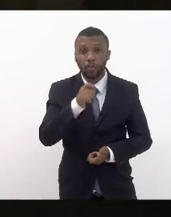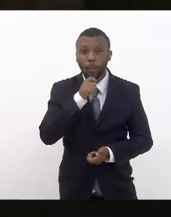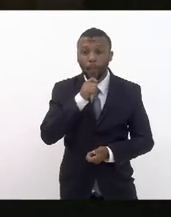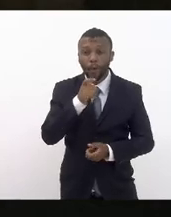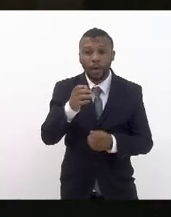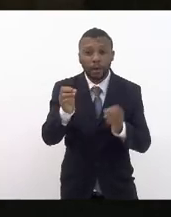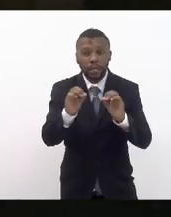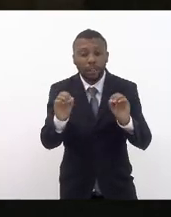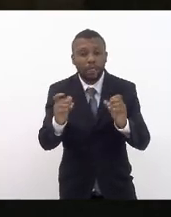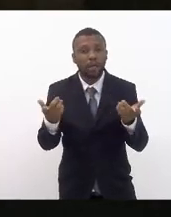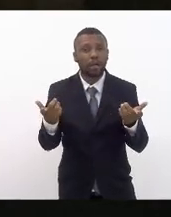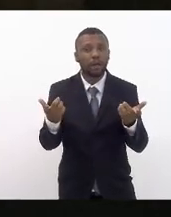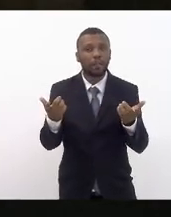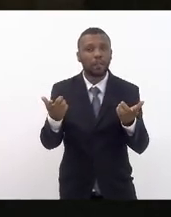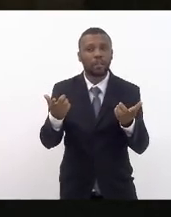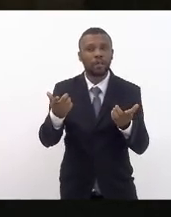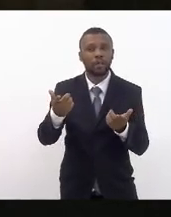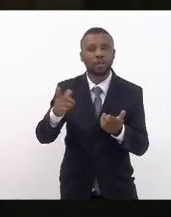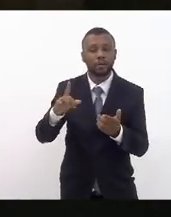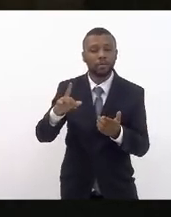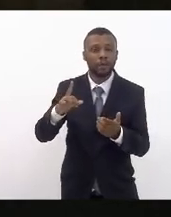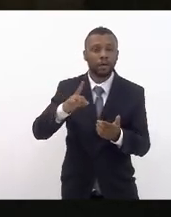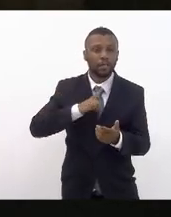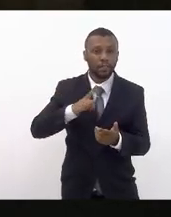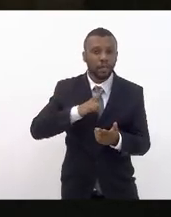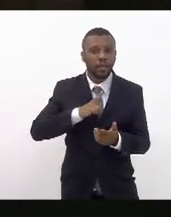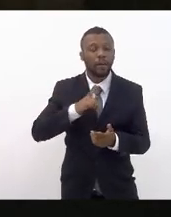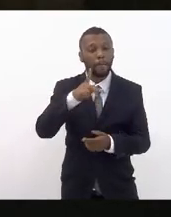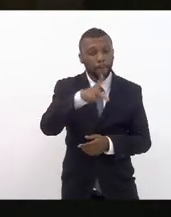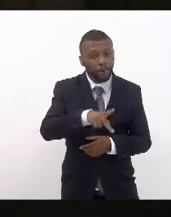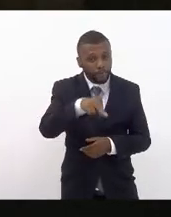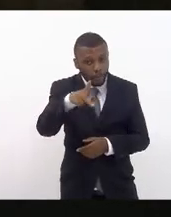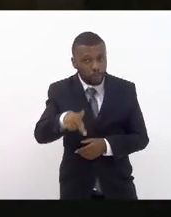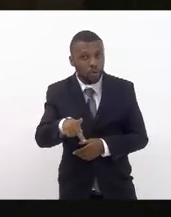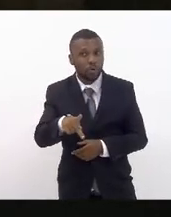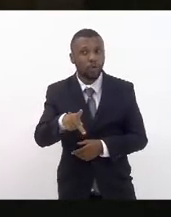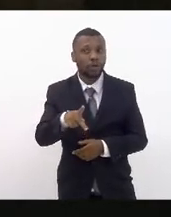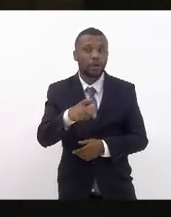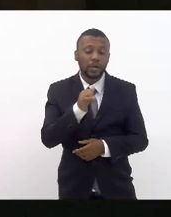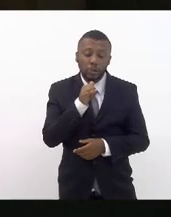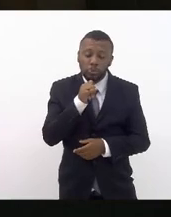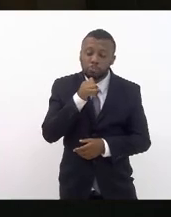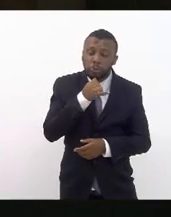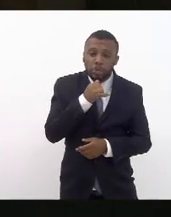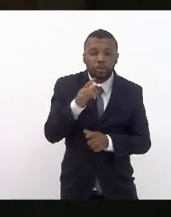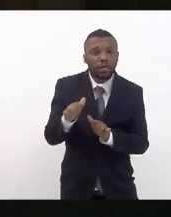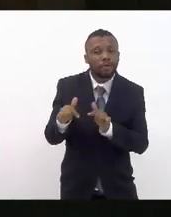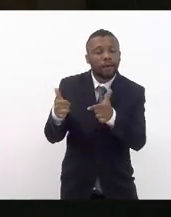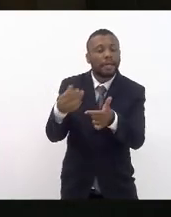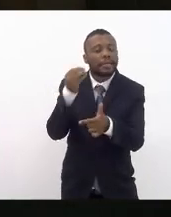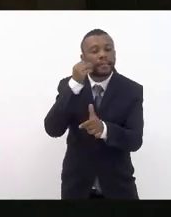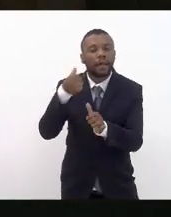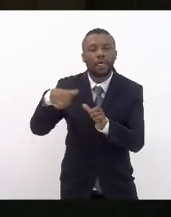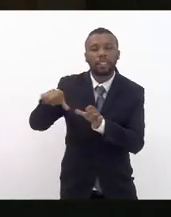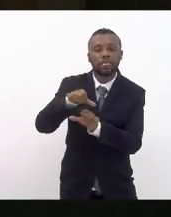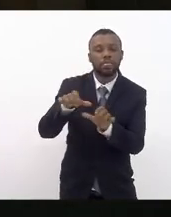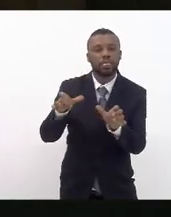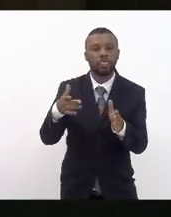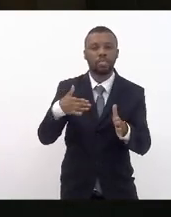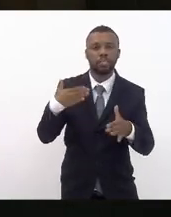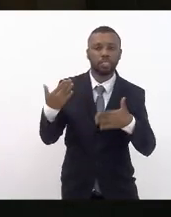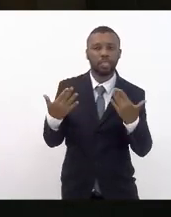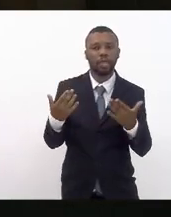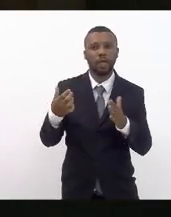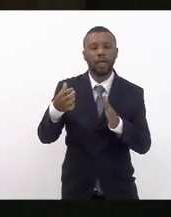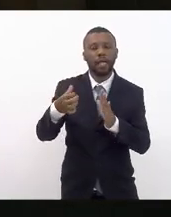tem pedreiro sem professor, não tem motorista sem professor, e, infelizmente, o que eles fazem é exatamente isso. Crime